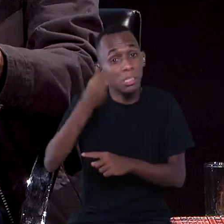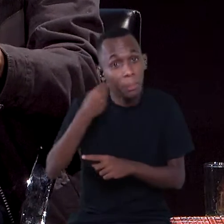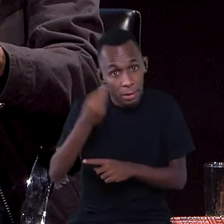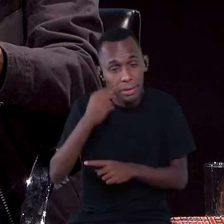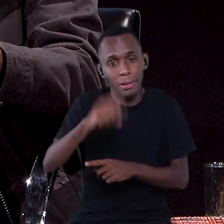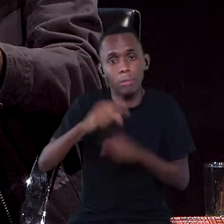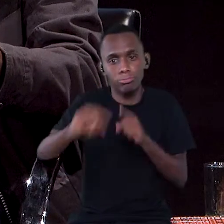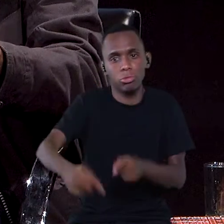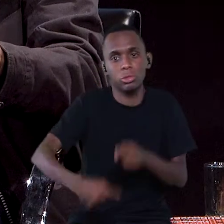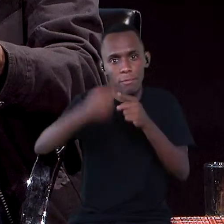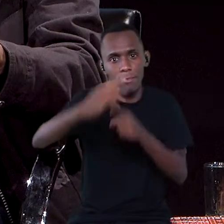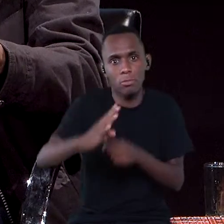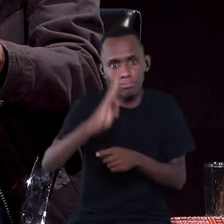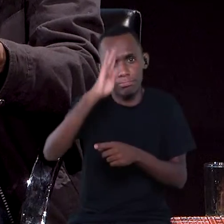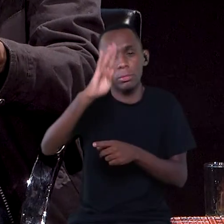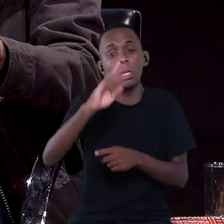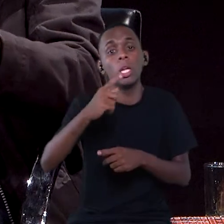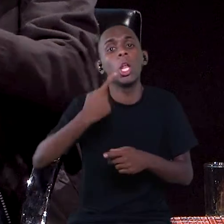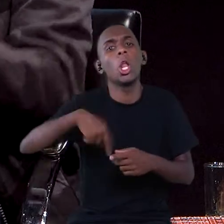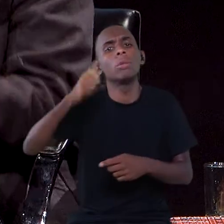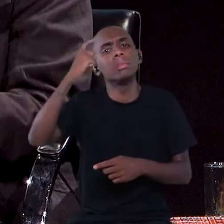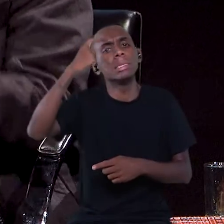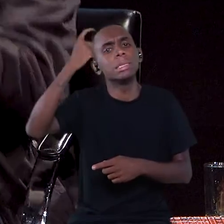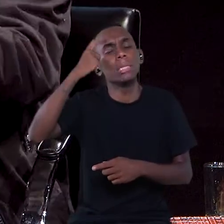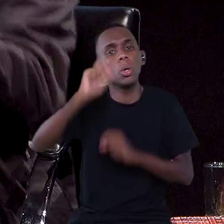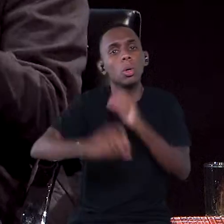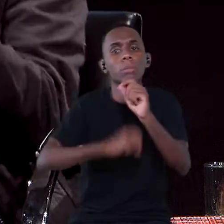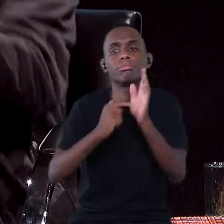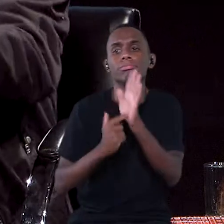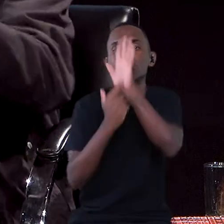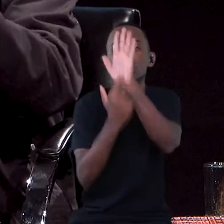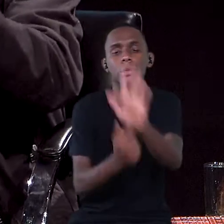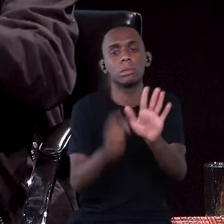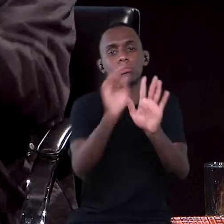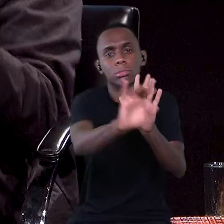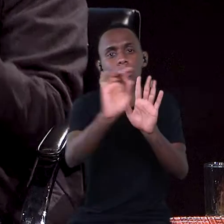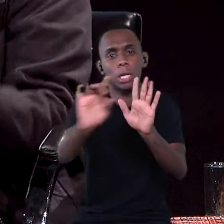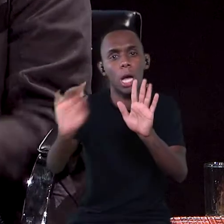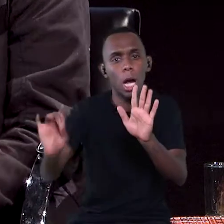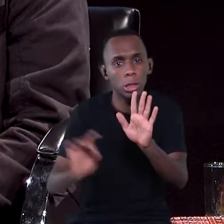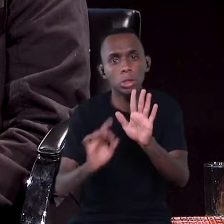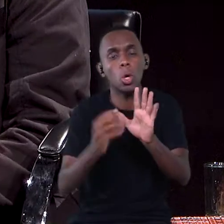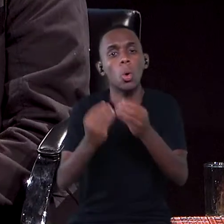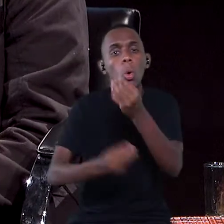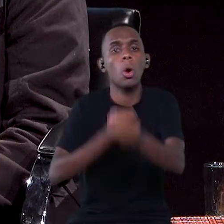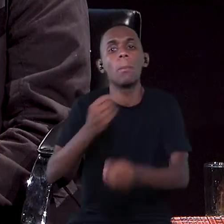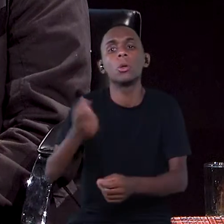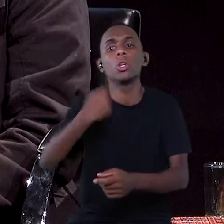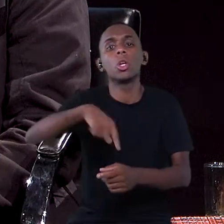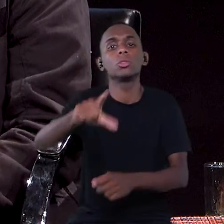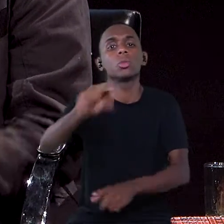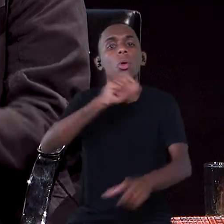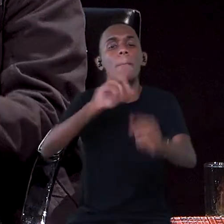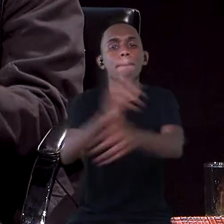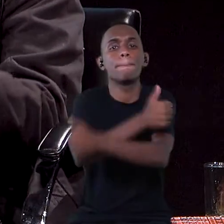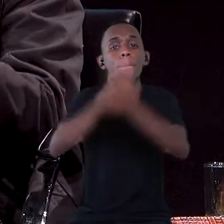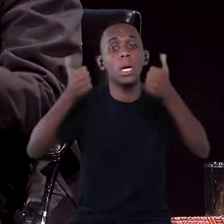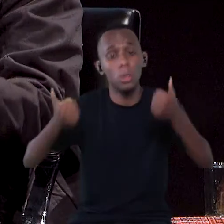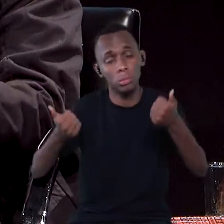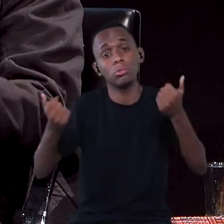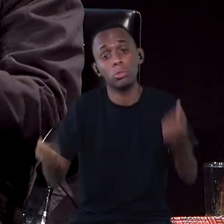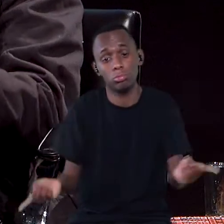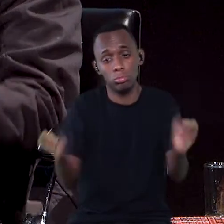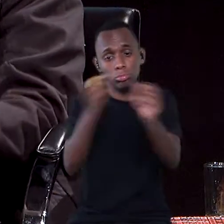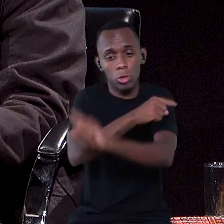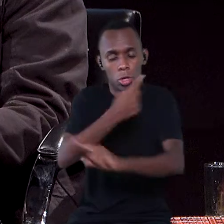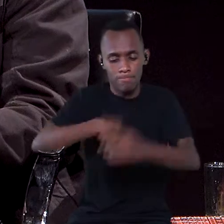dos desafios maiores, porque nós temos essa ideia de sempre mostrarmos para o outro a face que nós escolhemos como melhor. E a contradição é a exposição